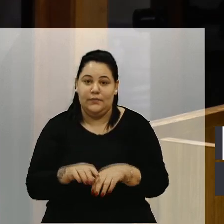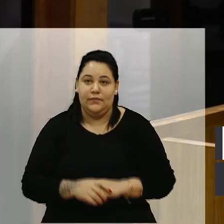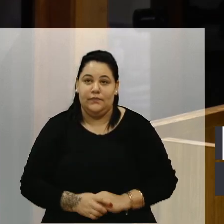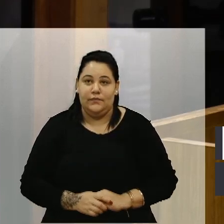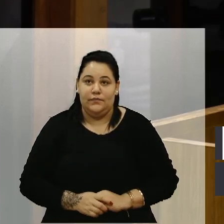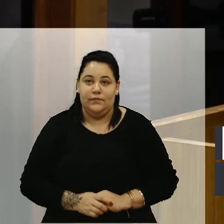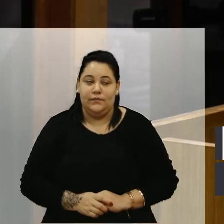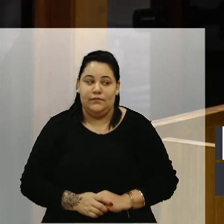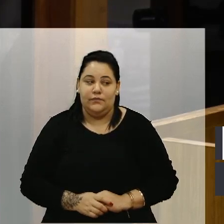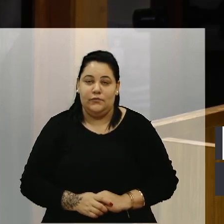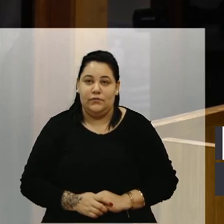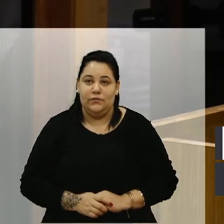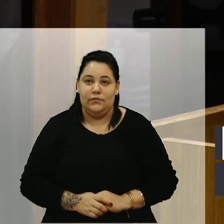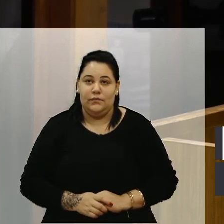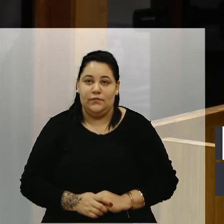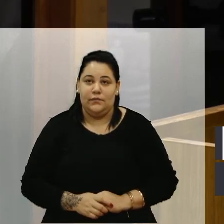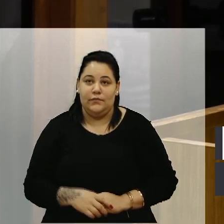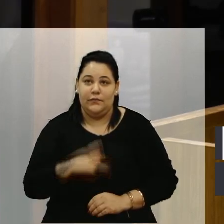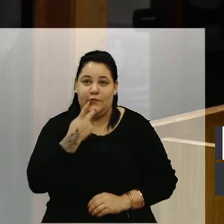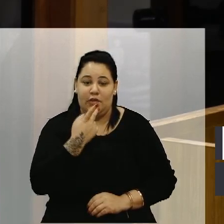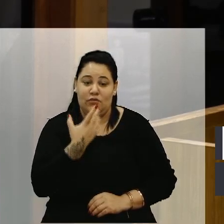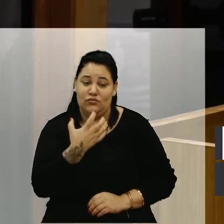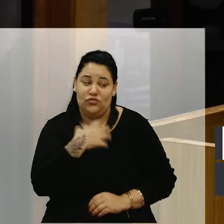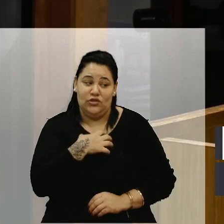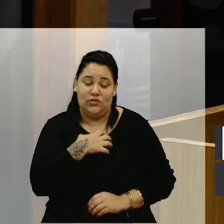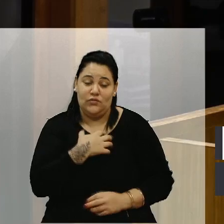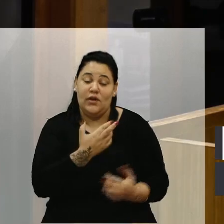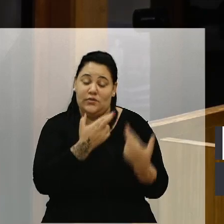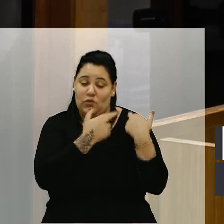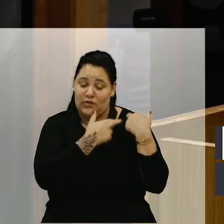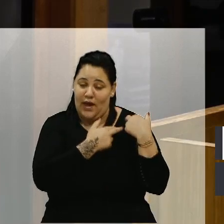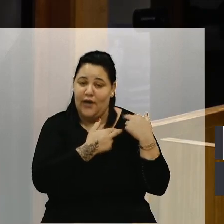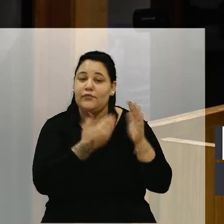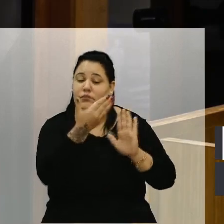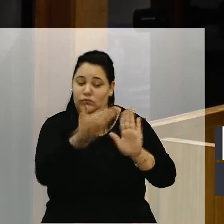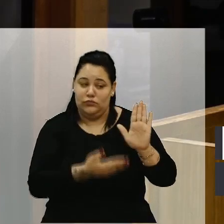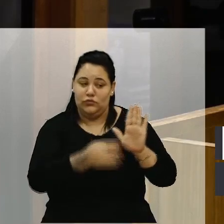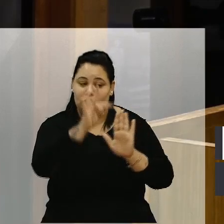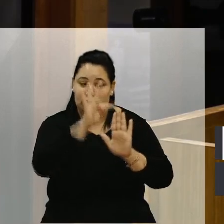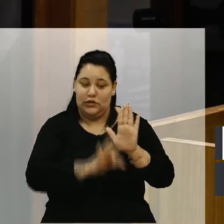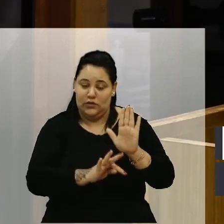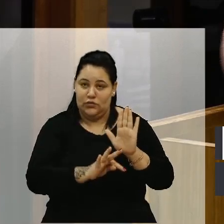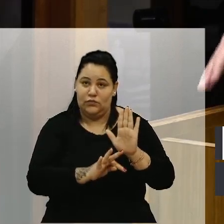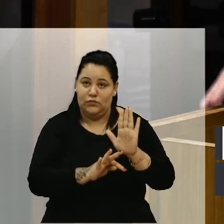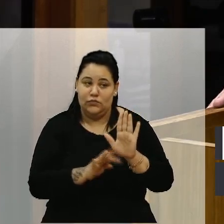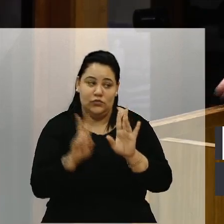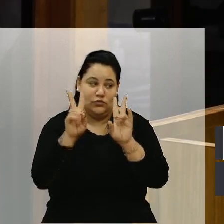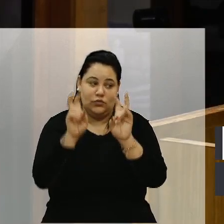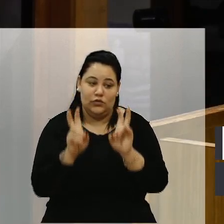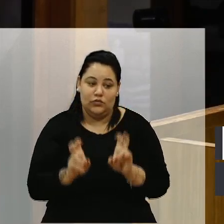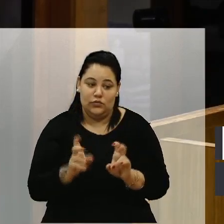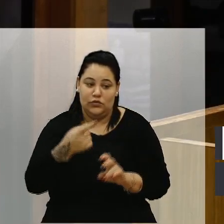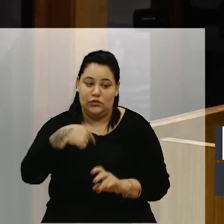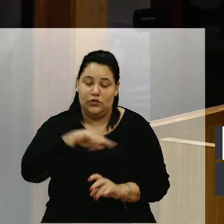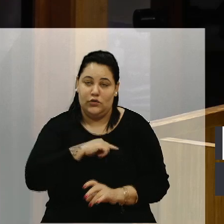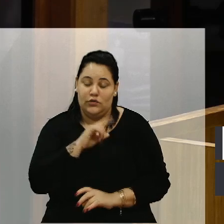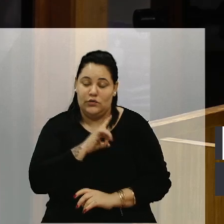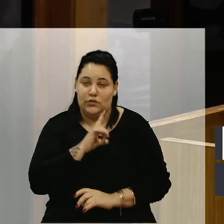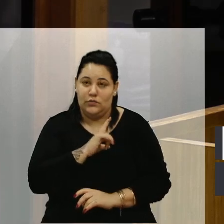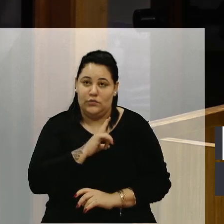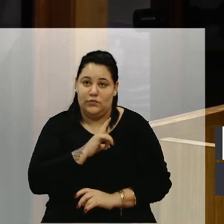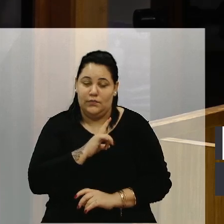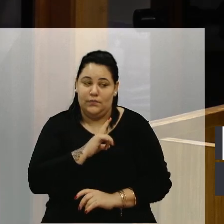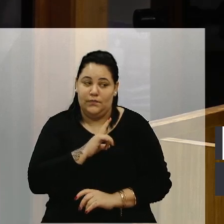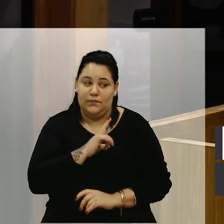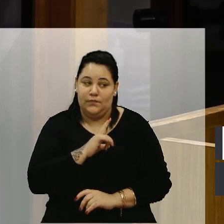né, foi colocado de forma muito responsável, né, e justamente o assunto que nós tínhamos trazido